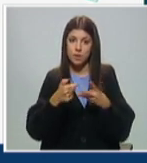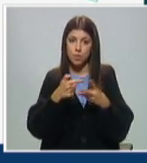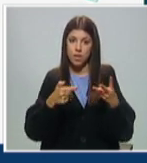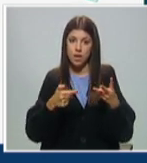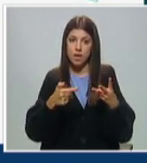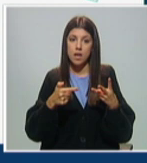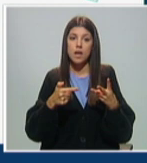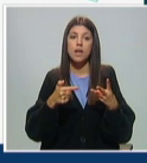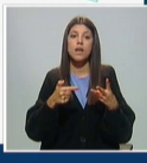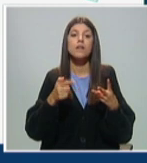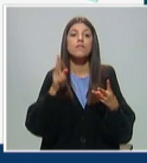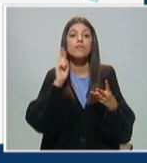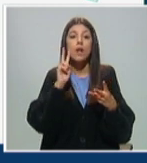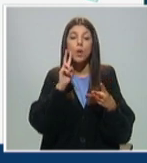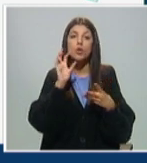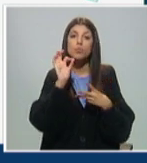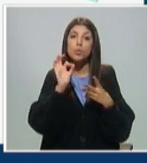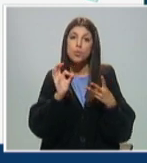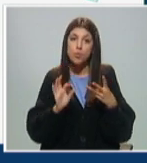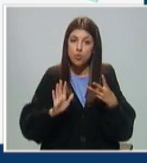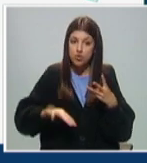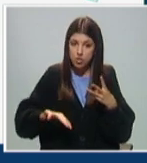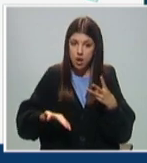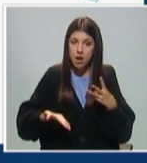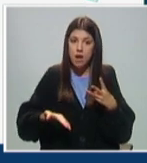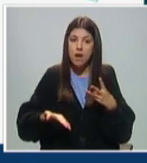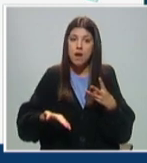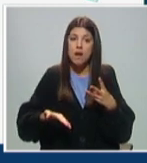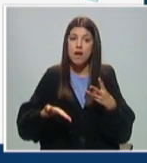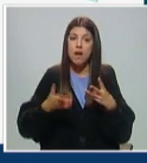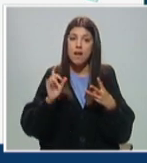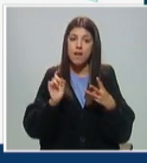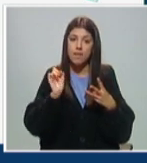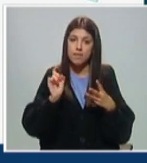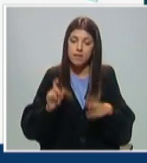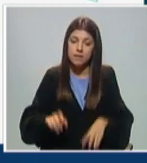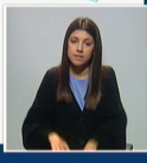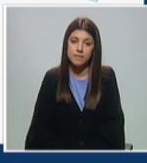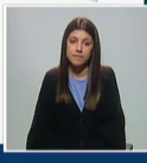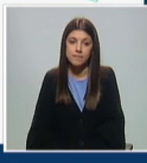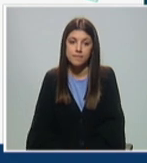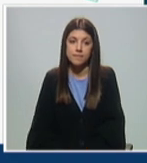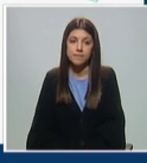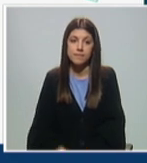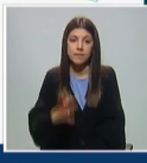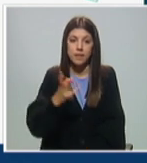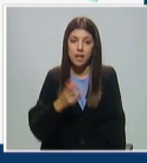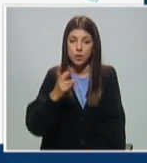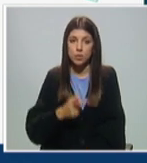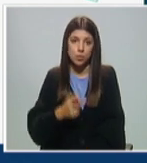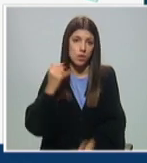Selecionado os valores que estão nas células C5 até E5, damos Enter e ele calcula-nos a